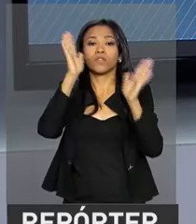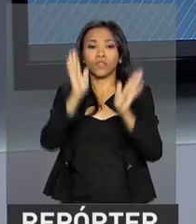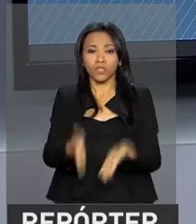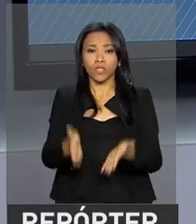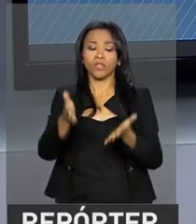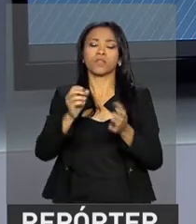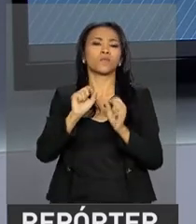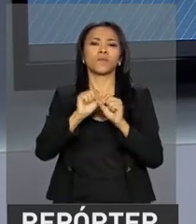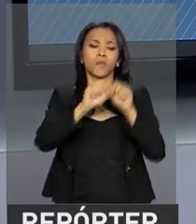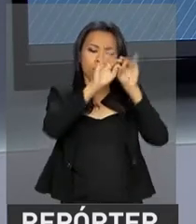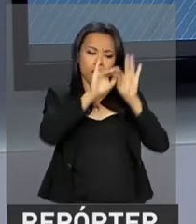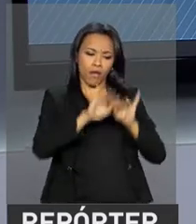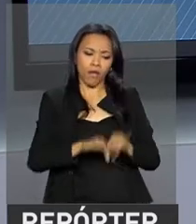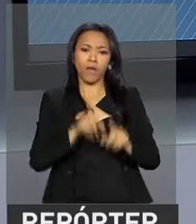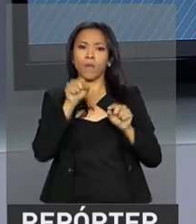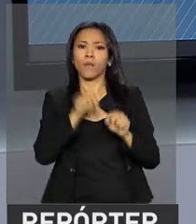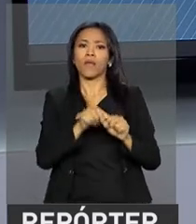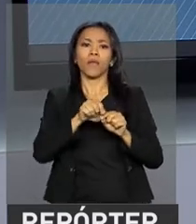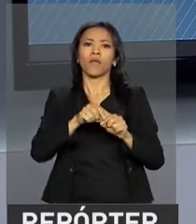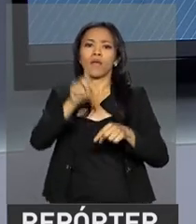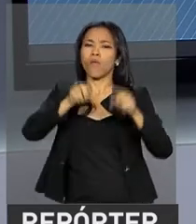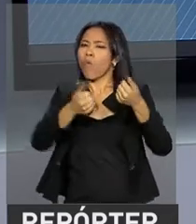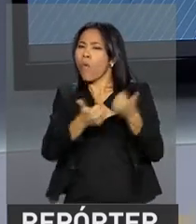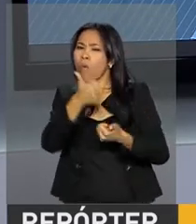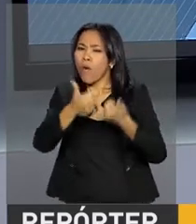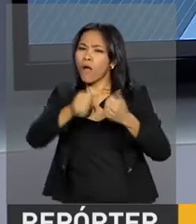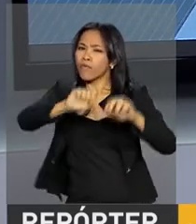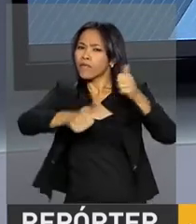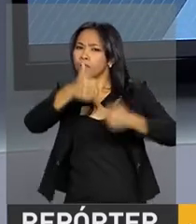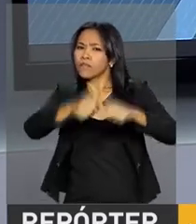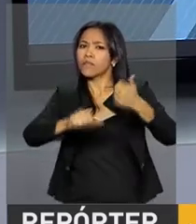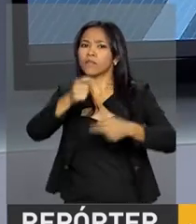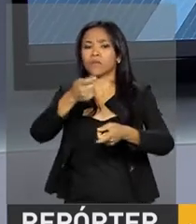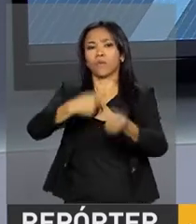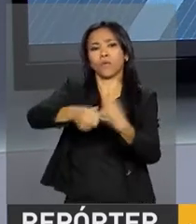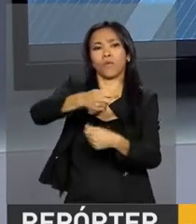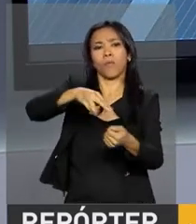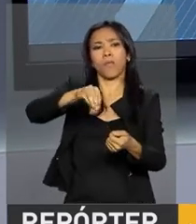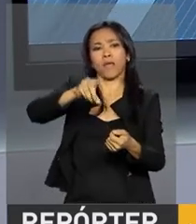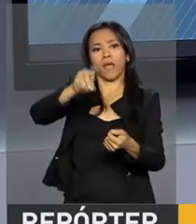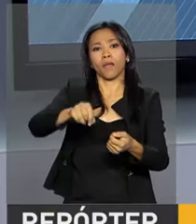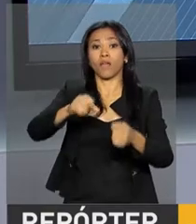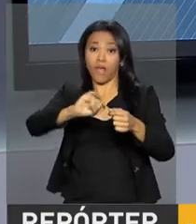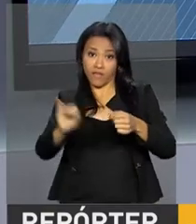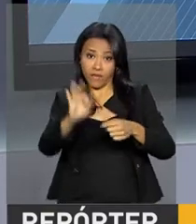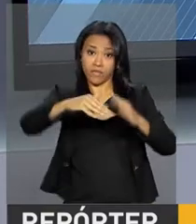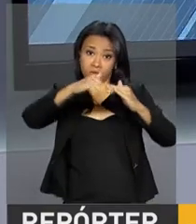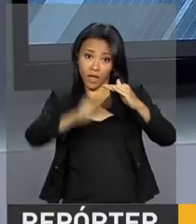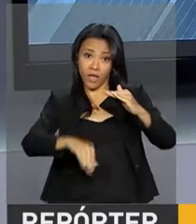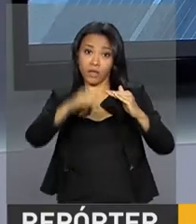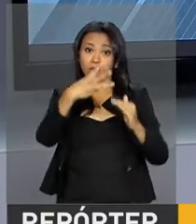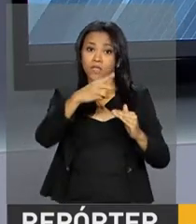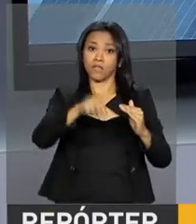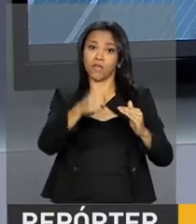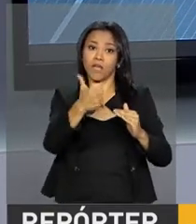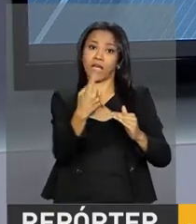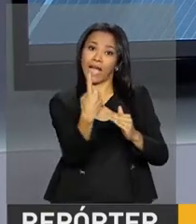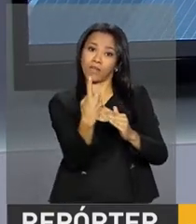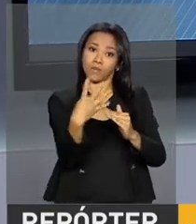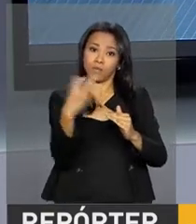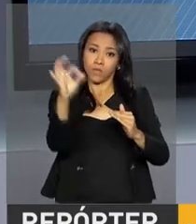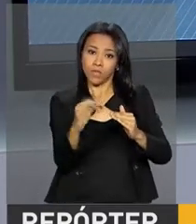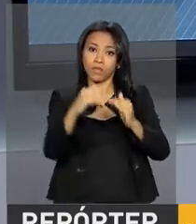com as projeções no mercado financeiro. A expectativa de inflação caiu mais uma vez, de 3,14%